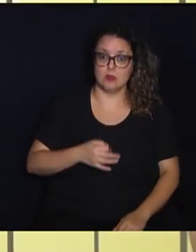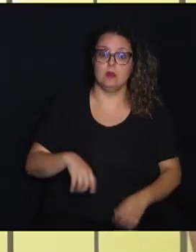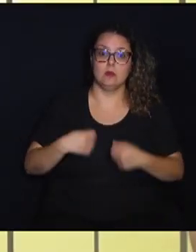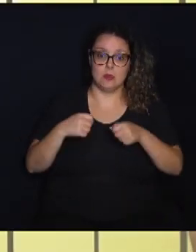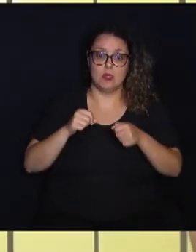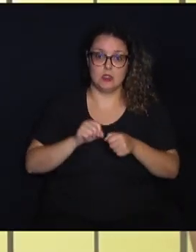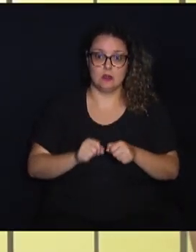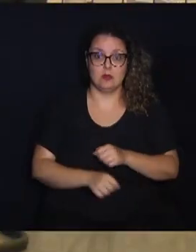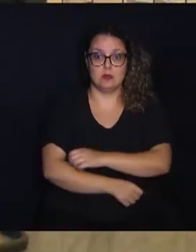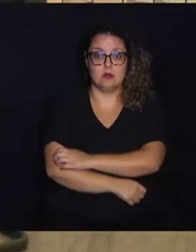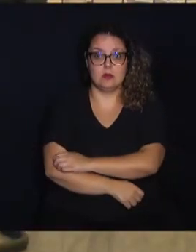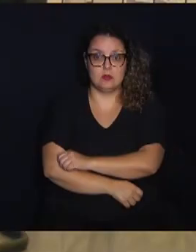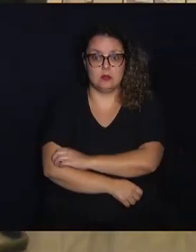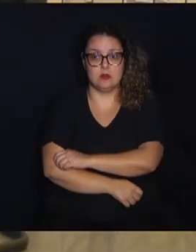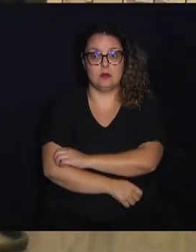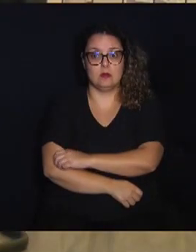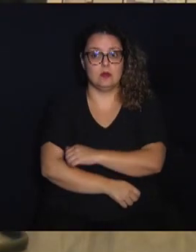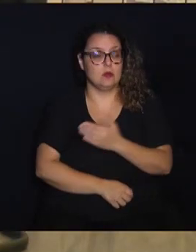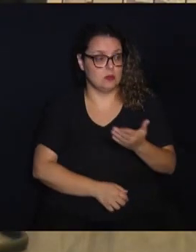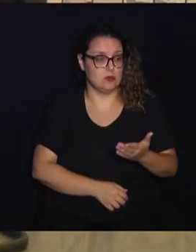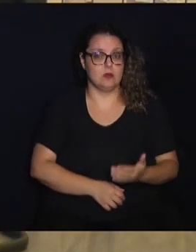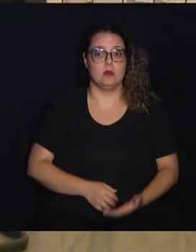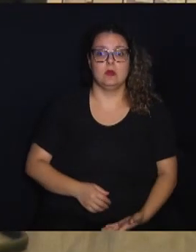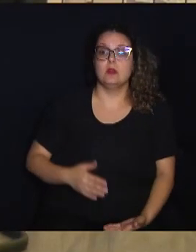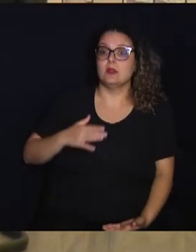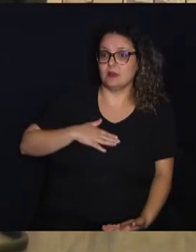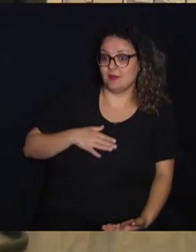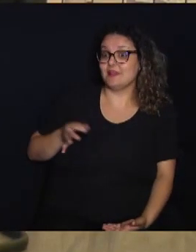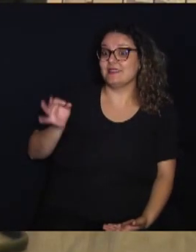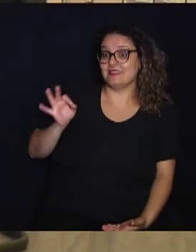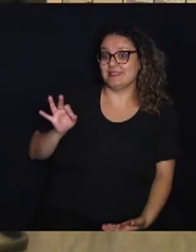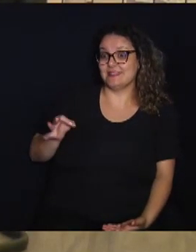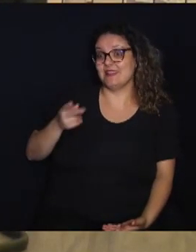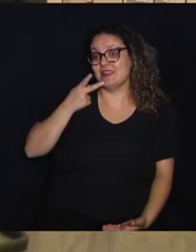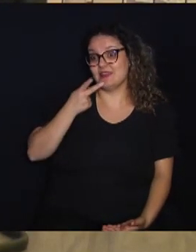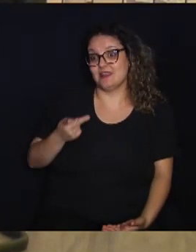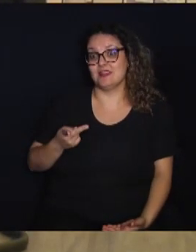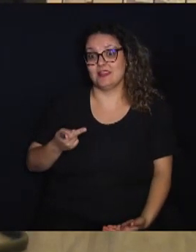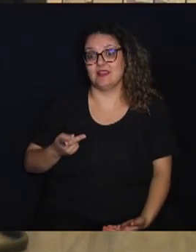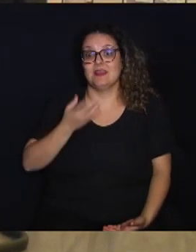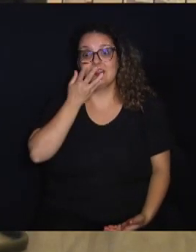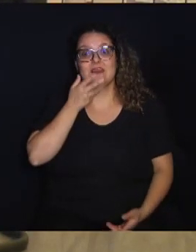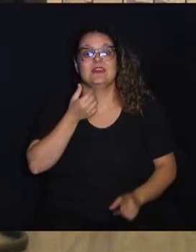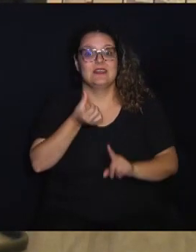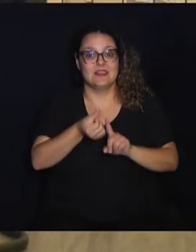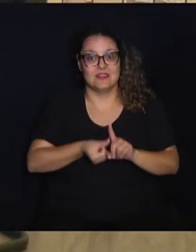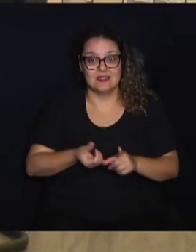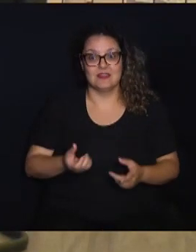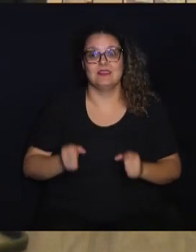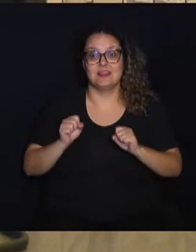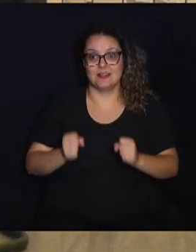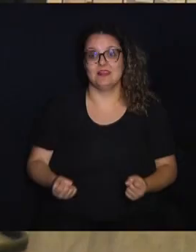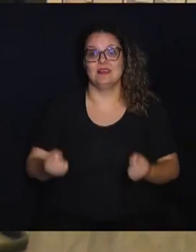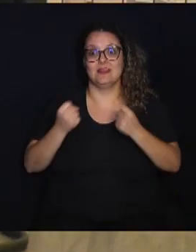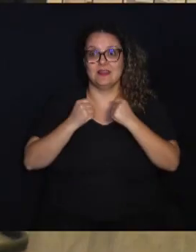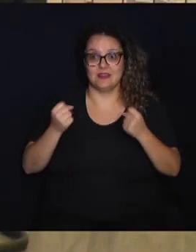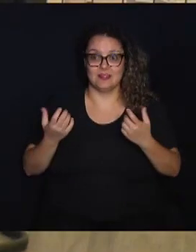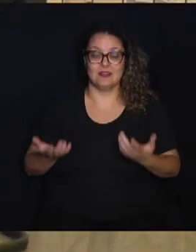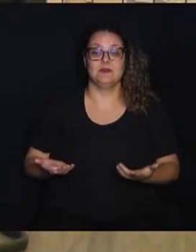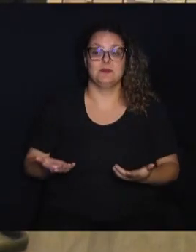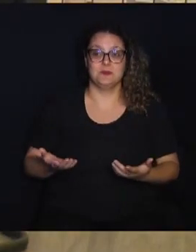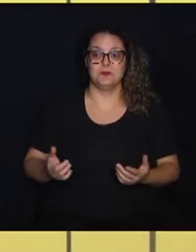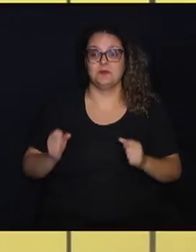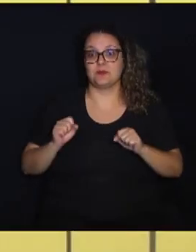feita. E para você, Marcelo? Na minha, com certeza. Eu falo que criança de 6 meses já pode fazer atividade física. Então já pode fazer